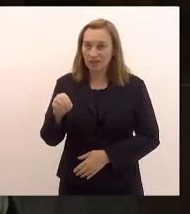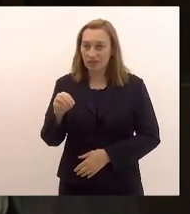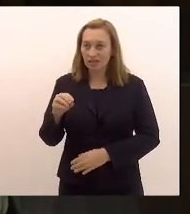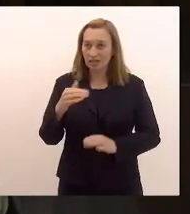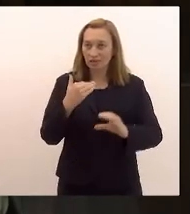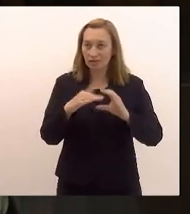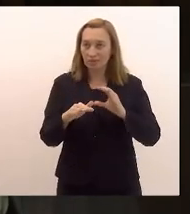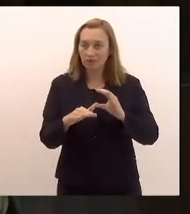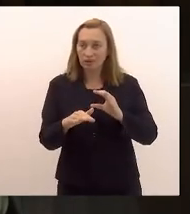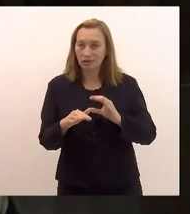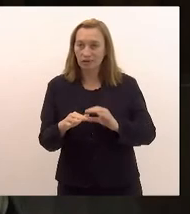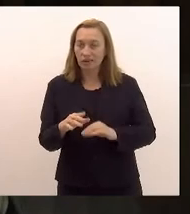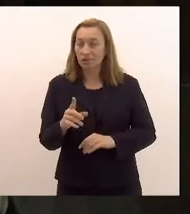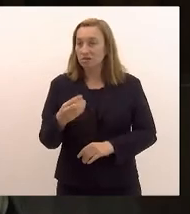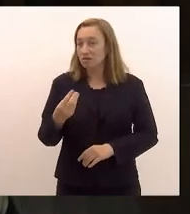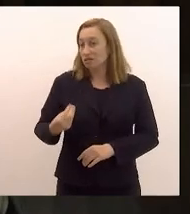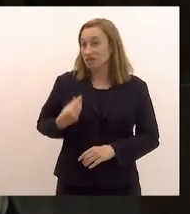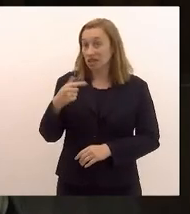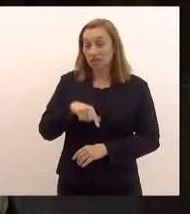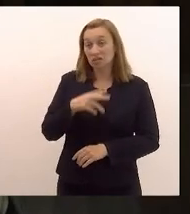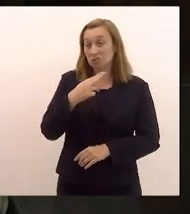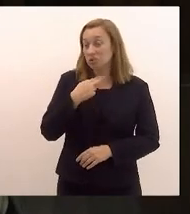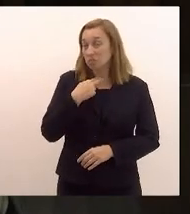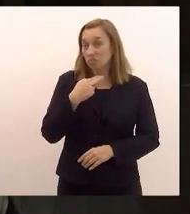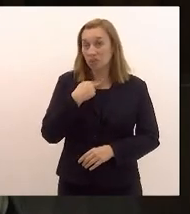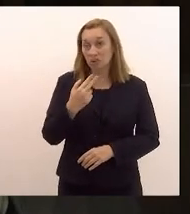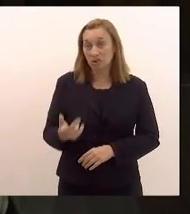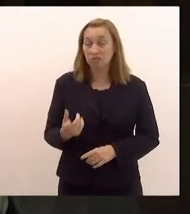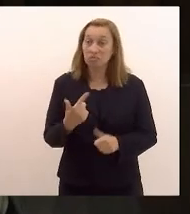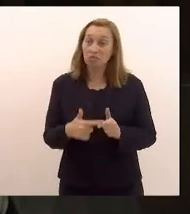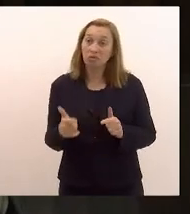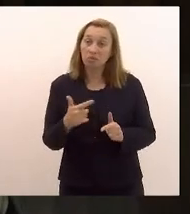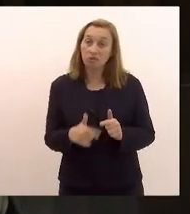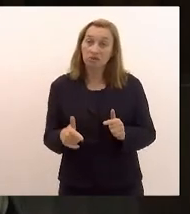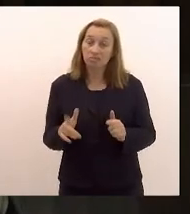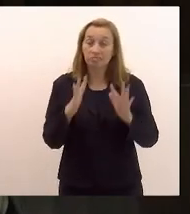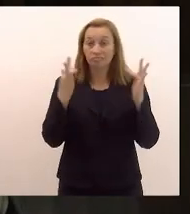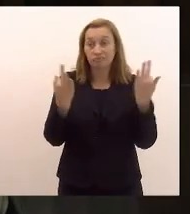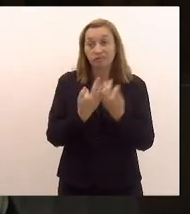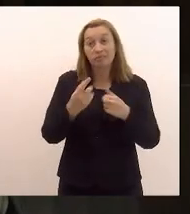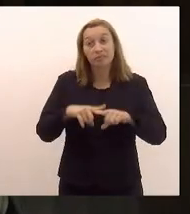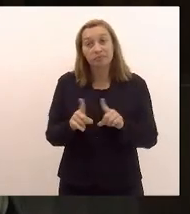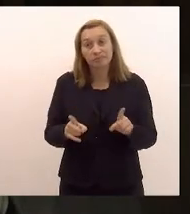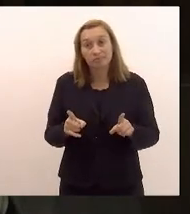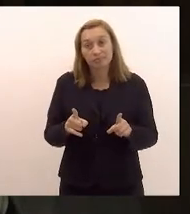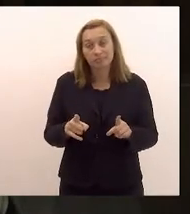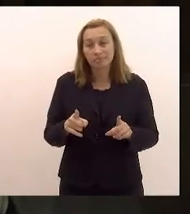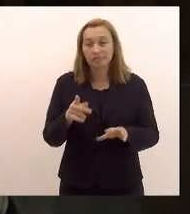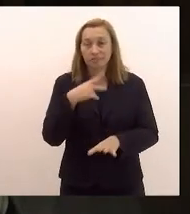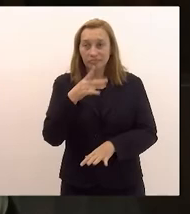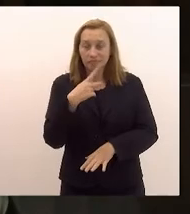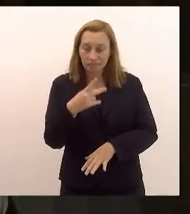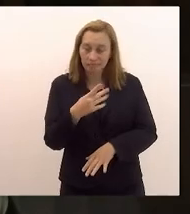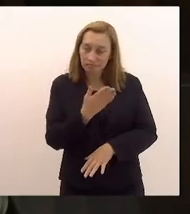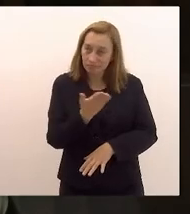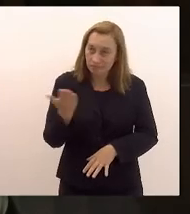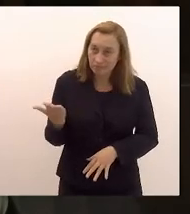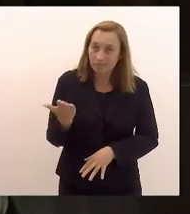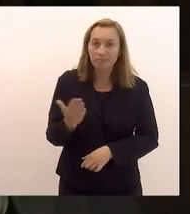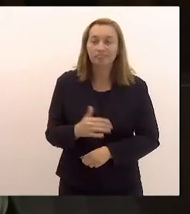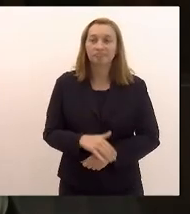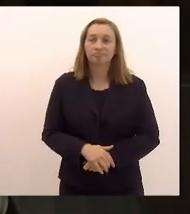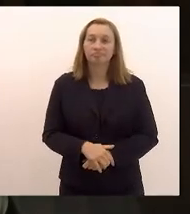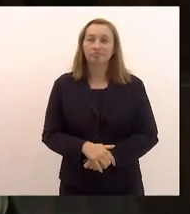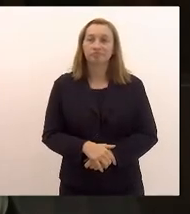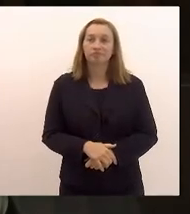mandou o recado que infelizmente não pode estar aqui tá com problema na família mas que eu transmitir se esse recado ao Parlamento que ele